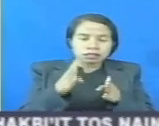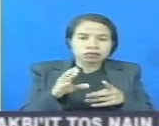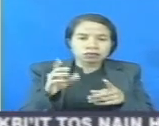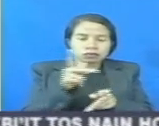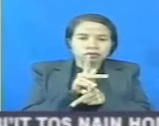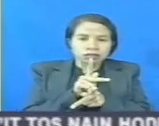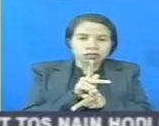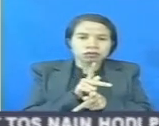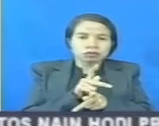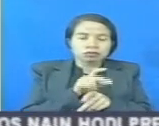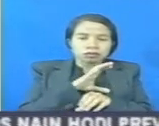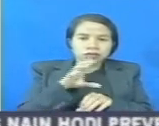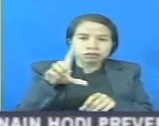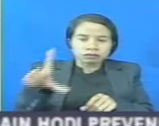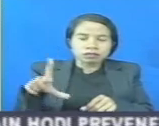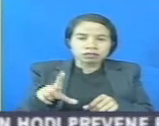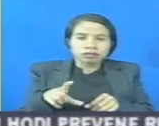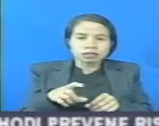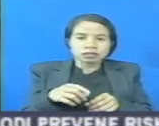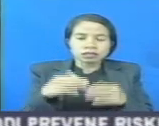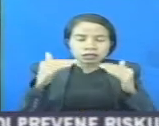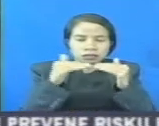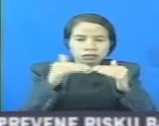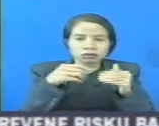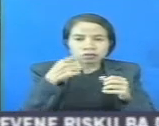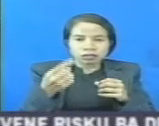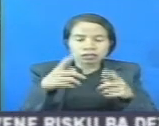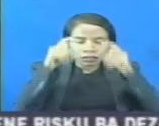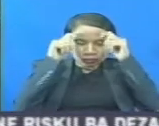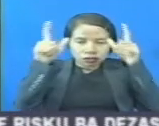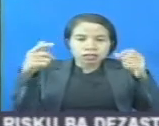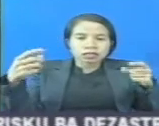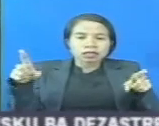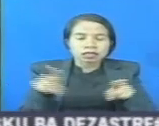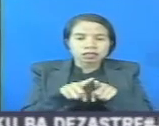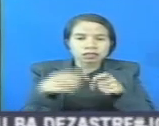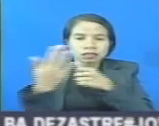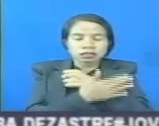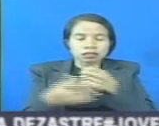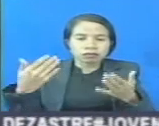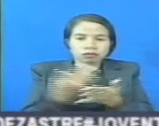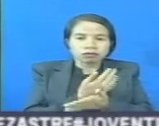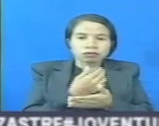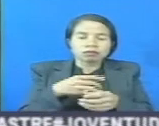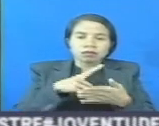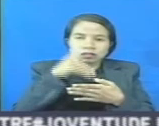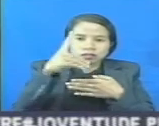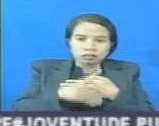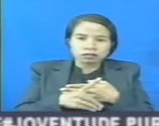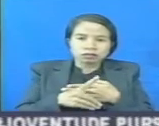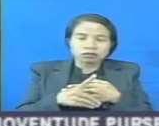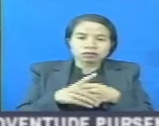Proteção Civil e a minha intervenção até tem, Timor-Leste no Darnação foi em Hambrig, no Rahunia desenvolvimento,